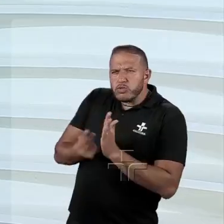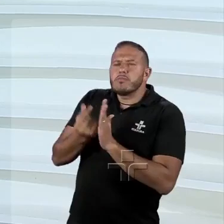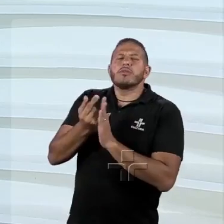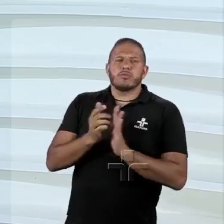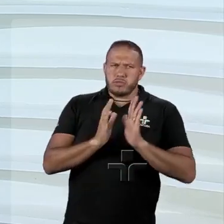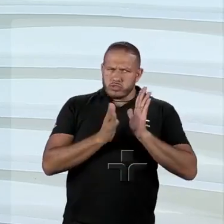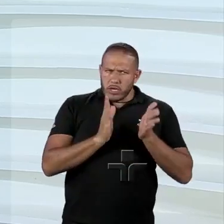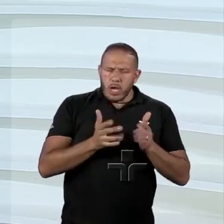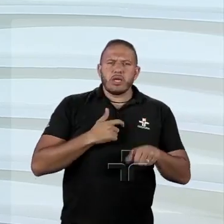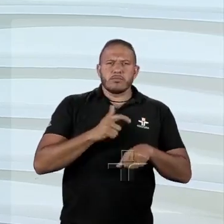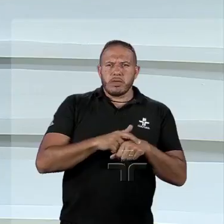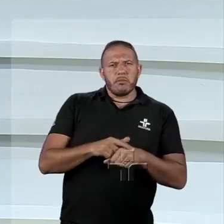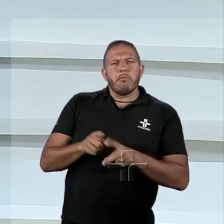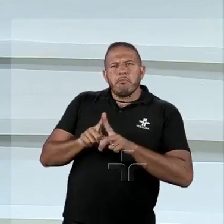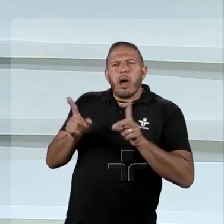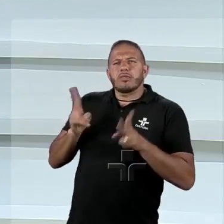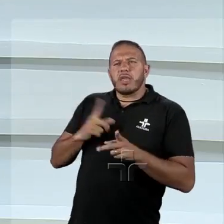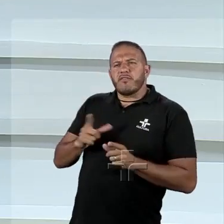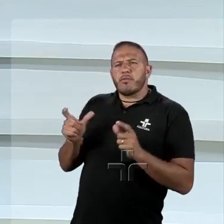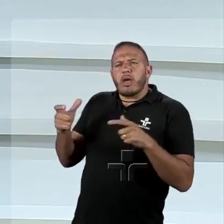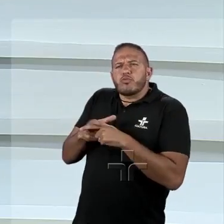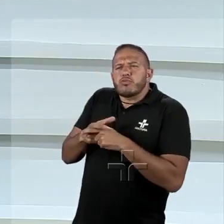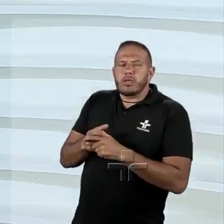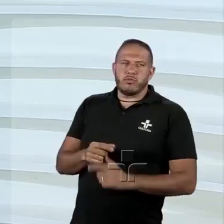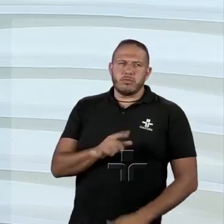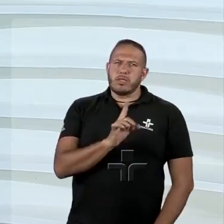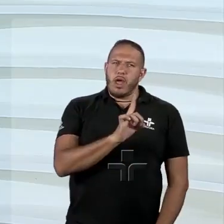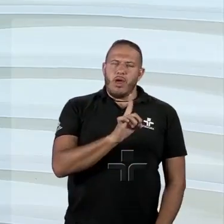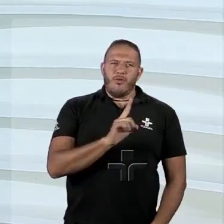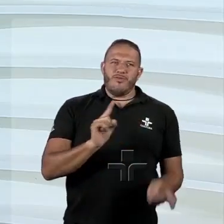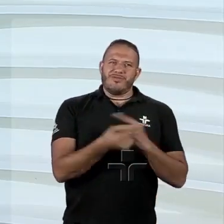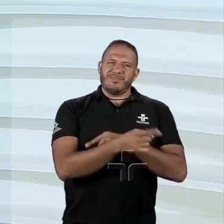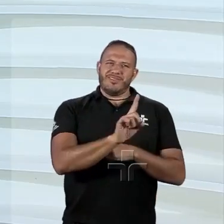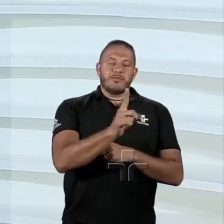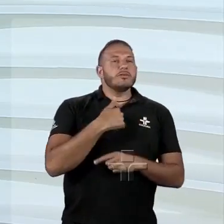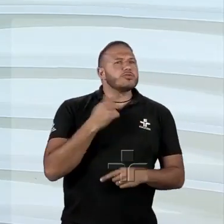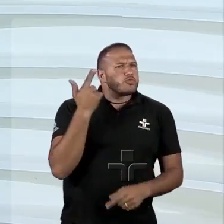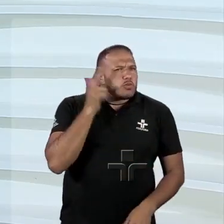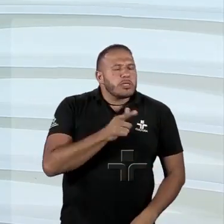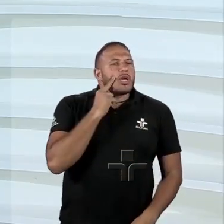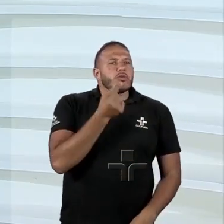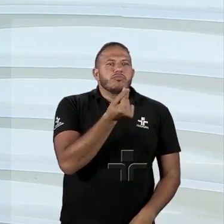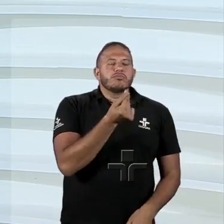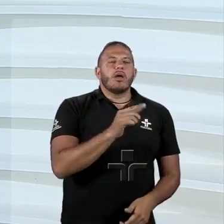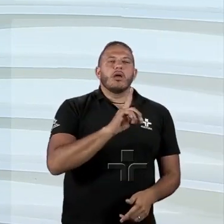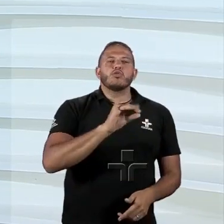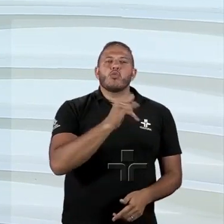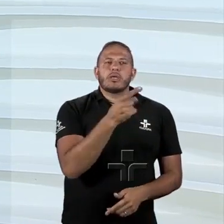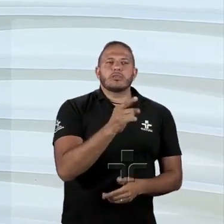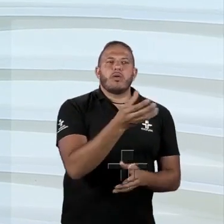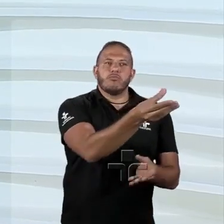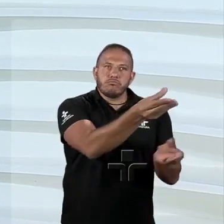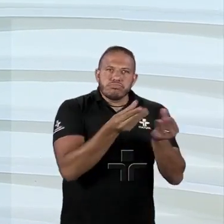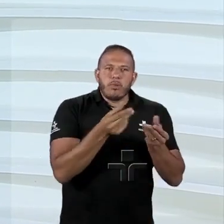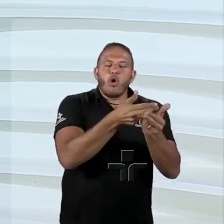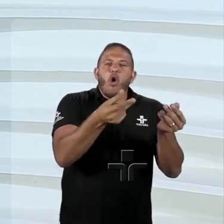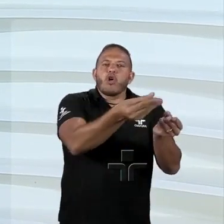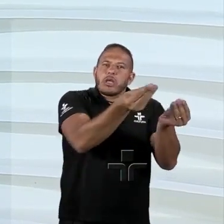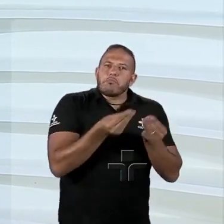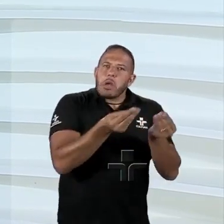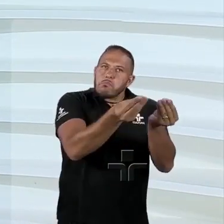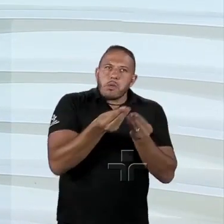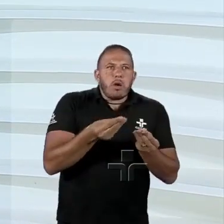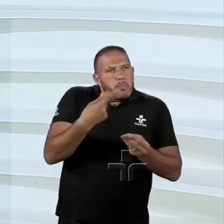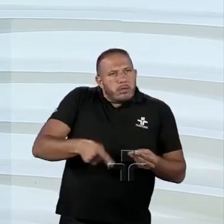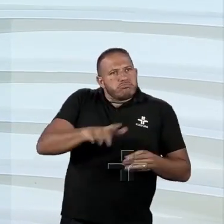do período fizemos. Mesmo assim houve uma redução? Não, ao contrário. Nós conseguimos, inclusive, doações de equipamentos para a polícia, e